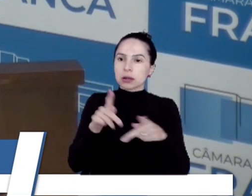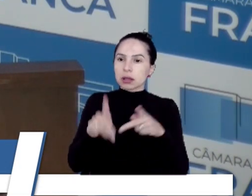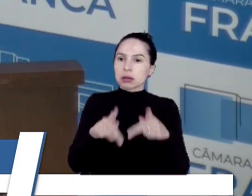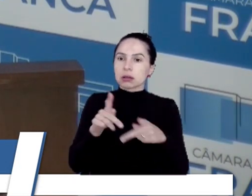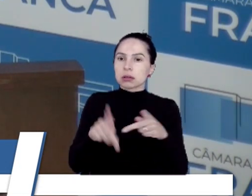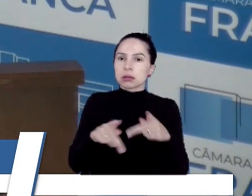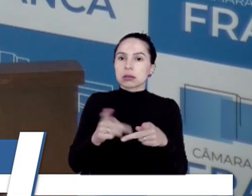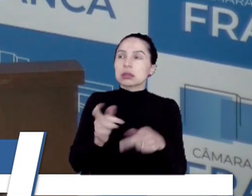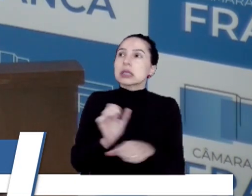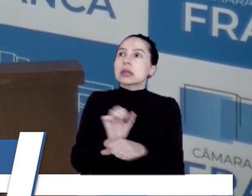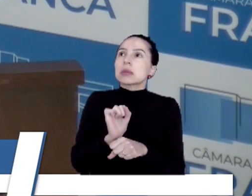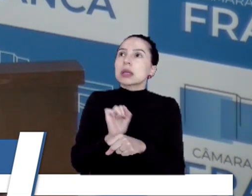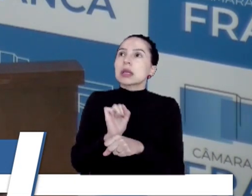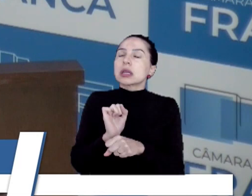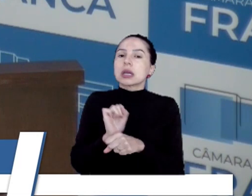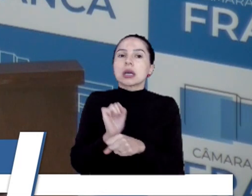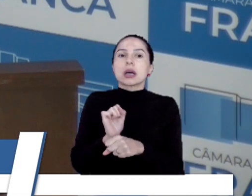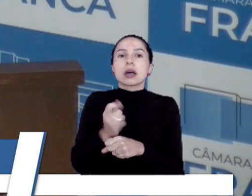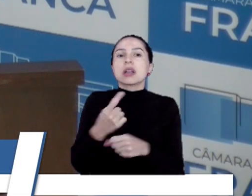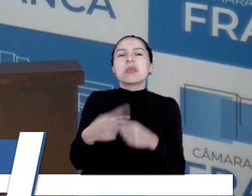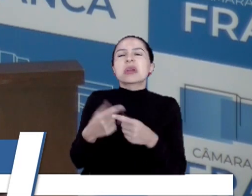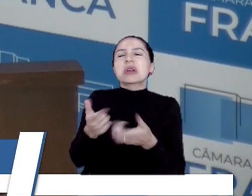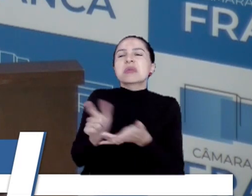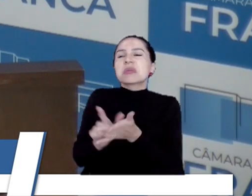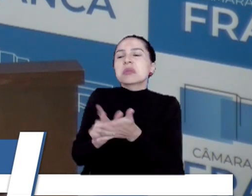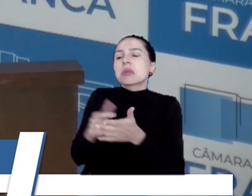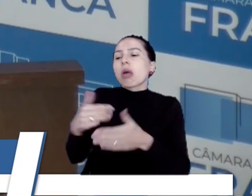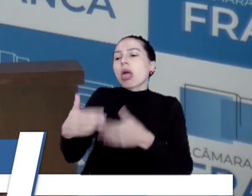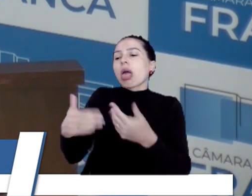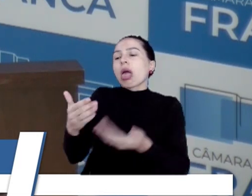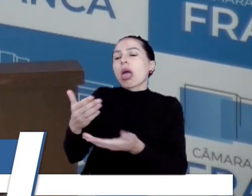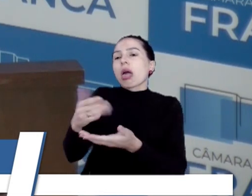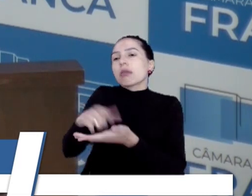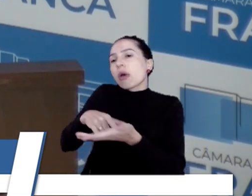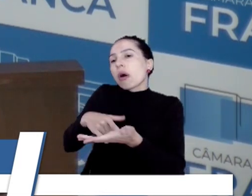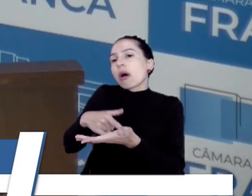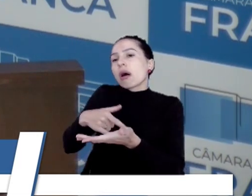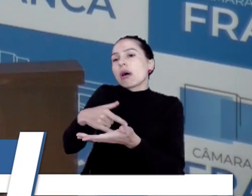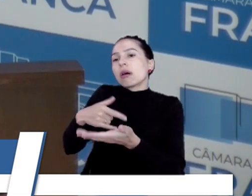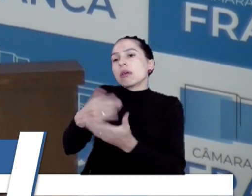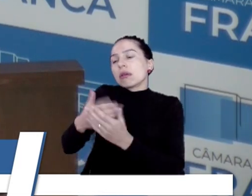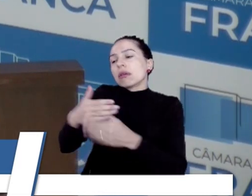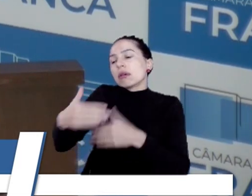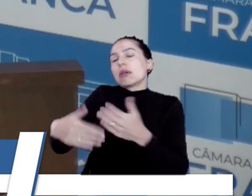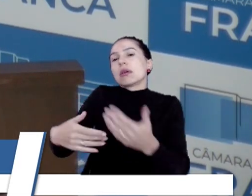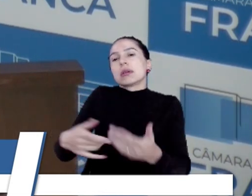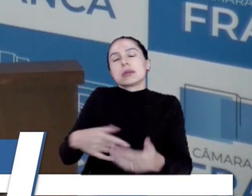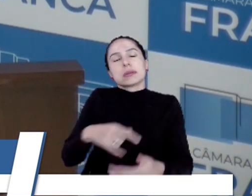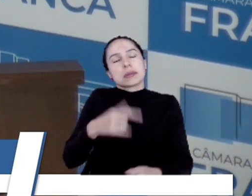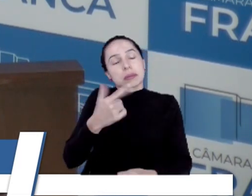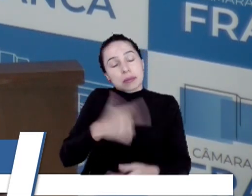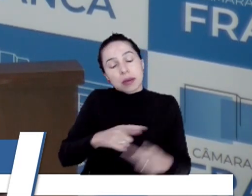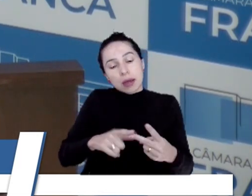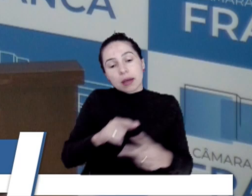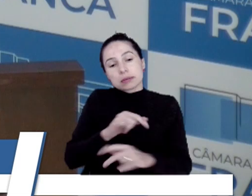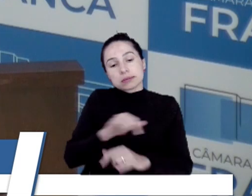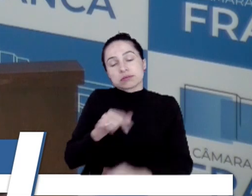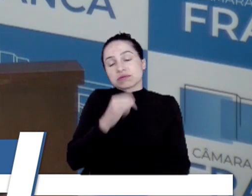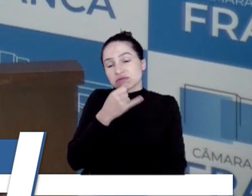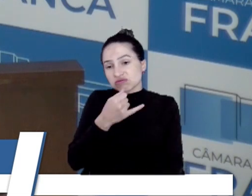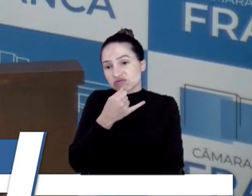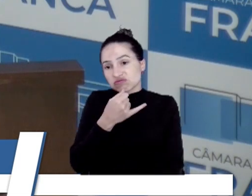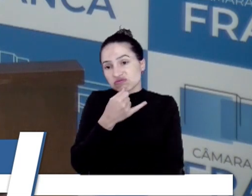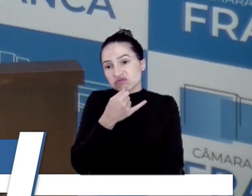esperando por entrave burocrático. Isso é inaceitável. Uma outra triste notícia é que